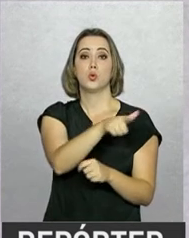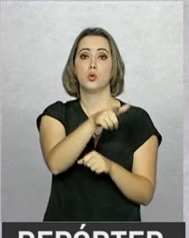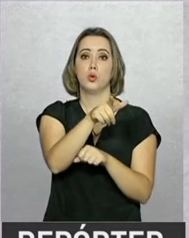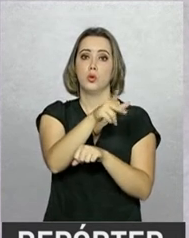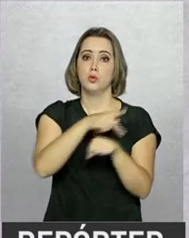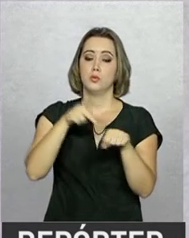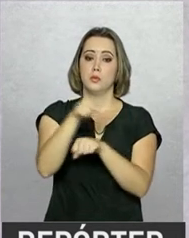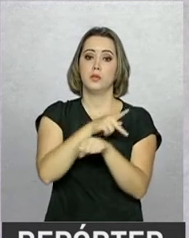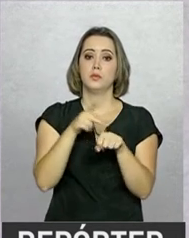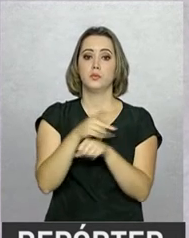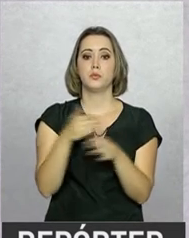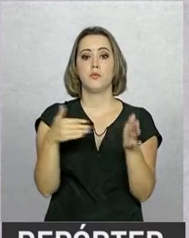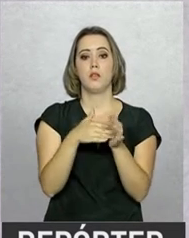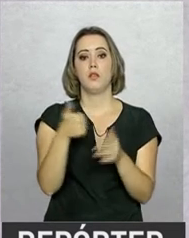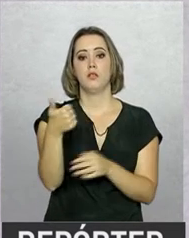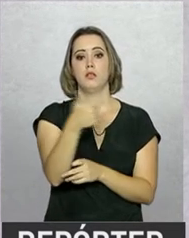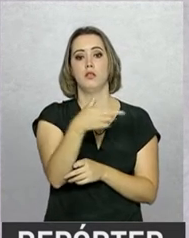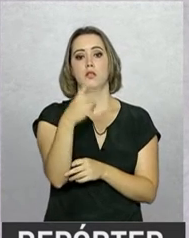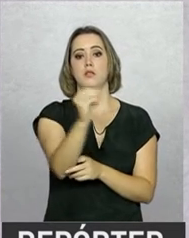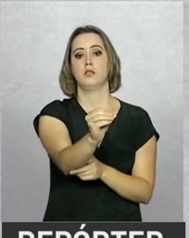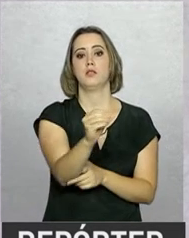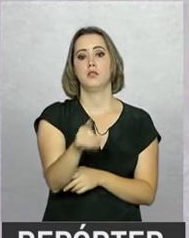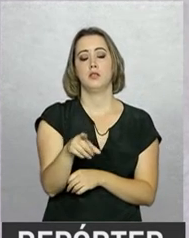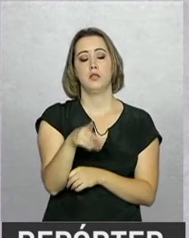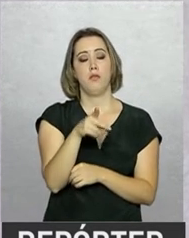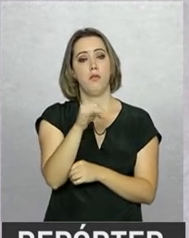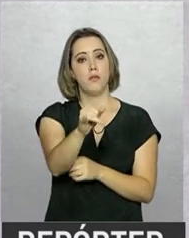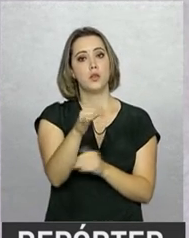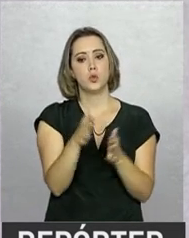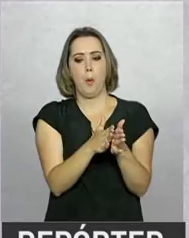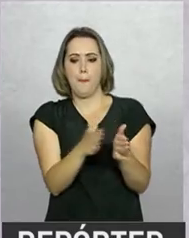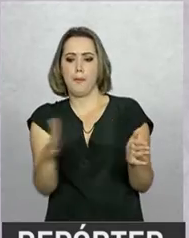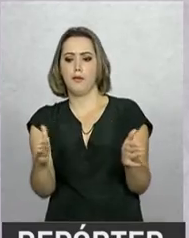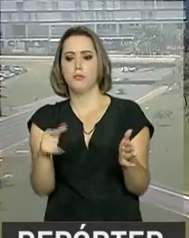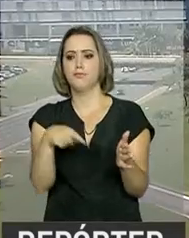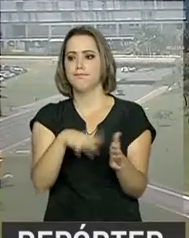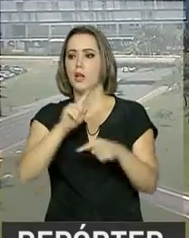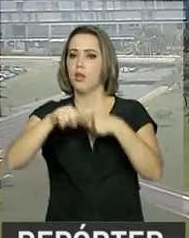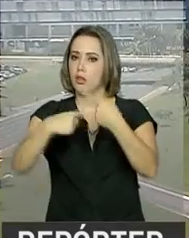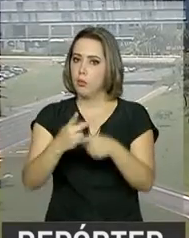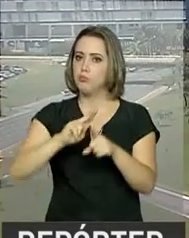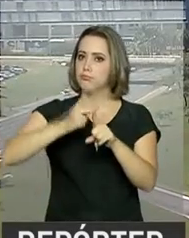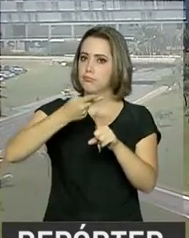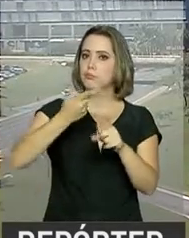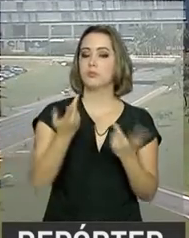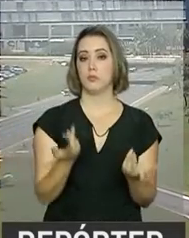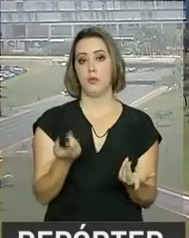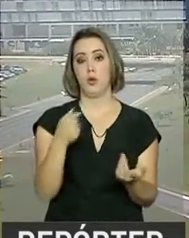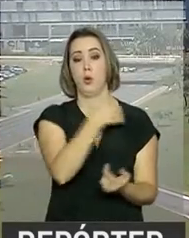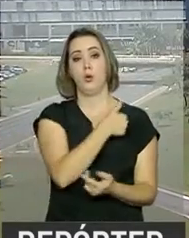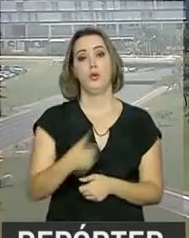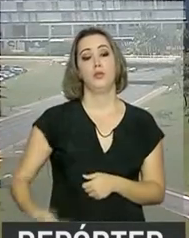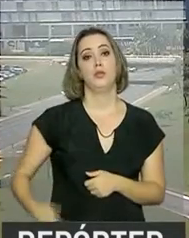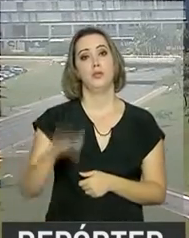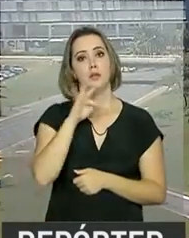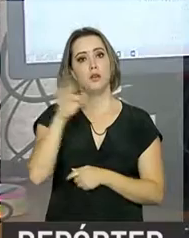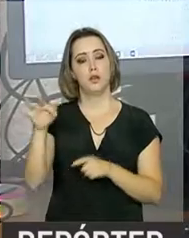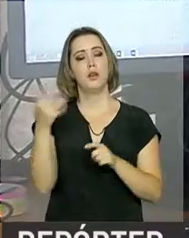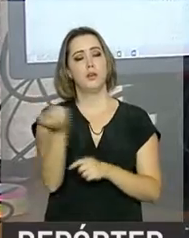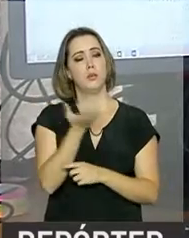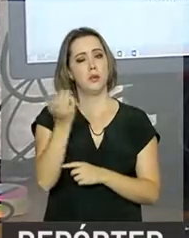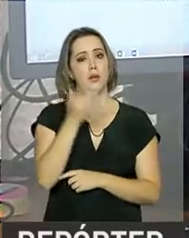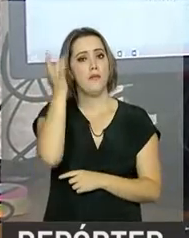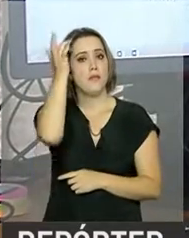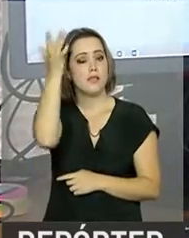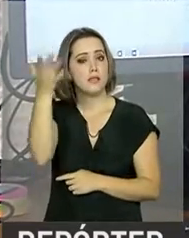120 dias prorrogáveis uma única vez por igual período o governo federal pretende ainda facilitar a entrega